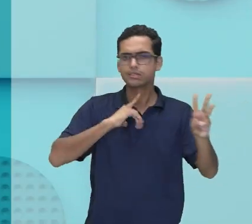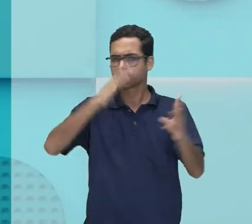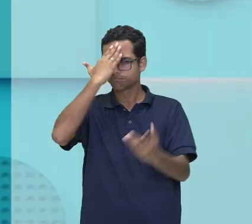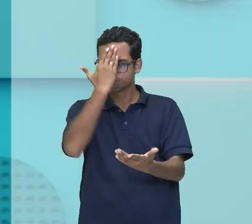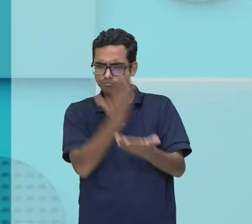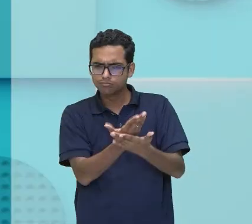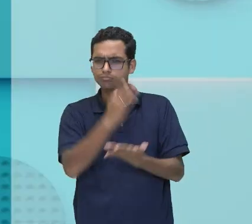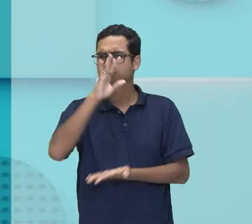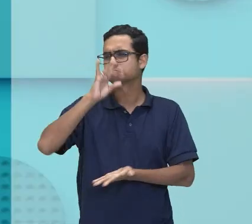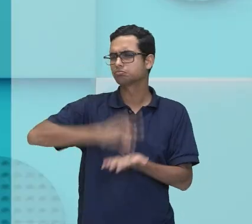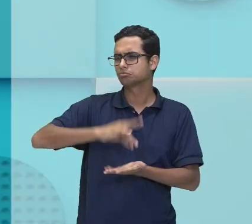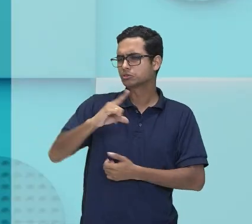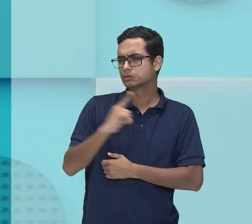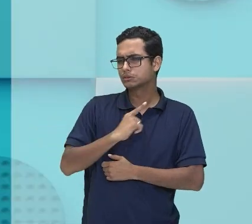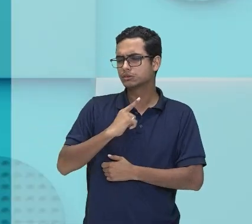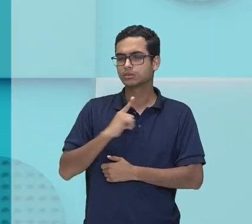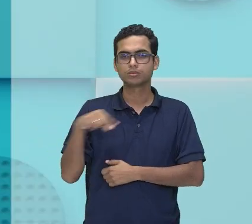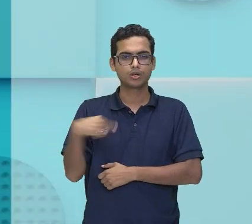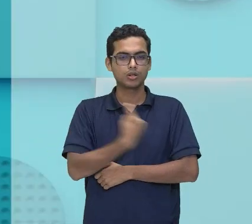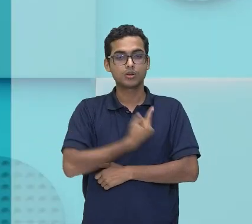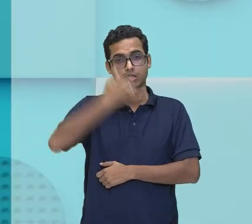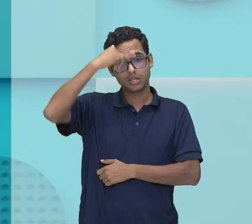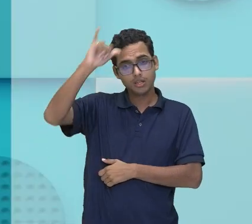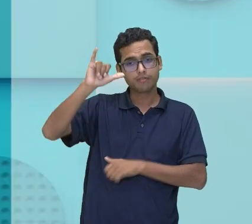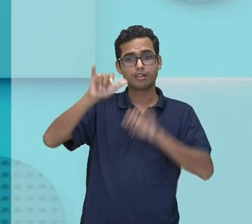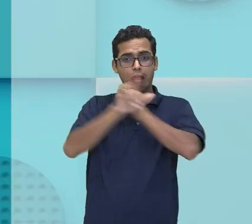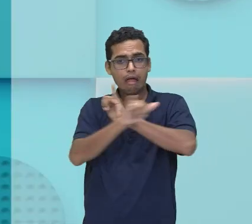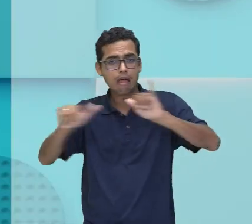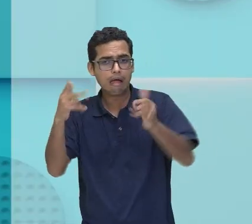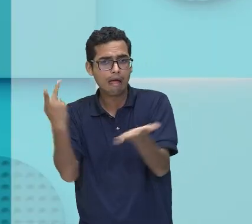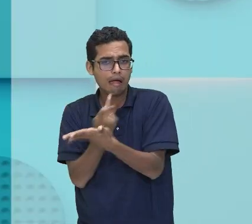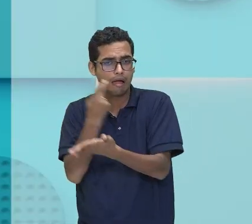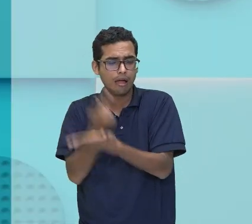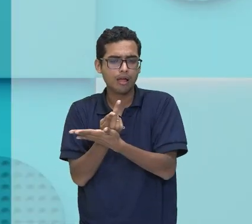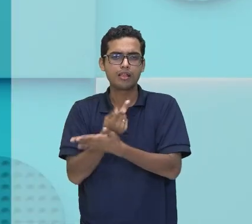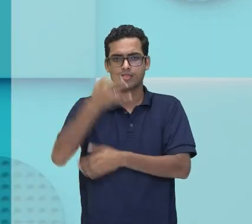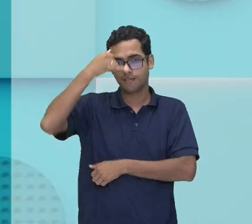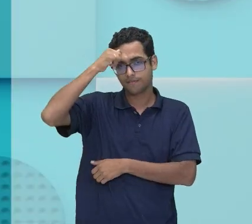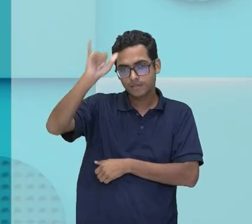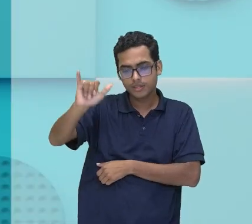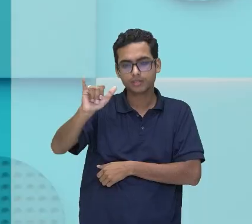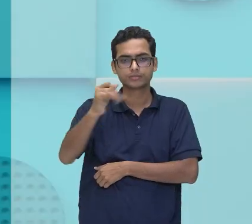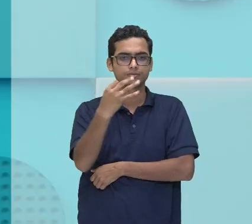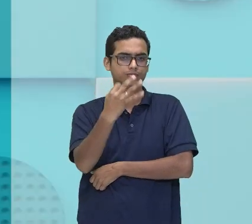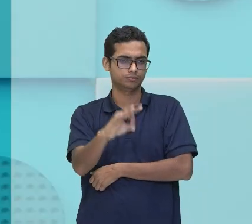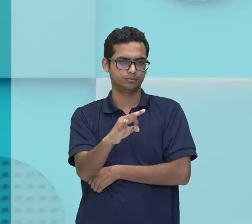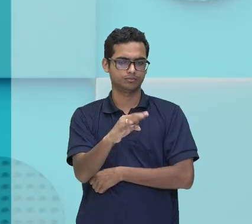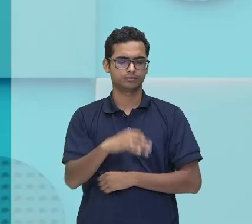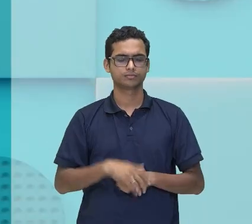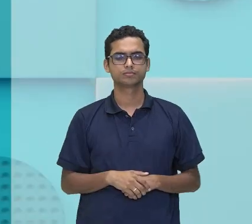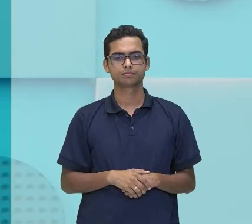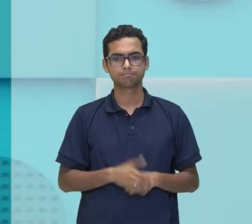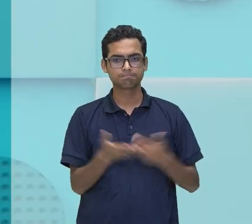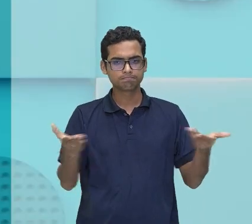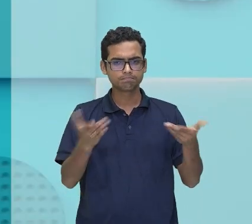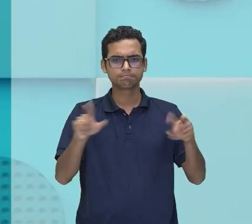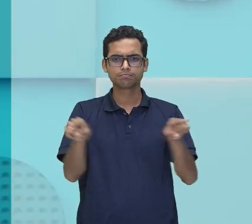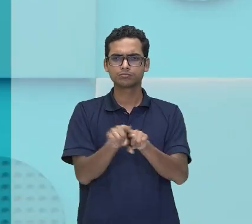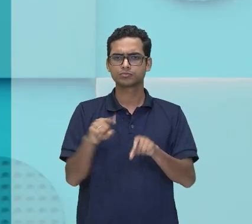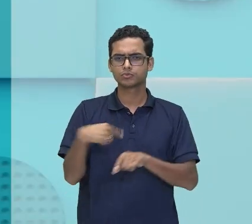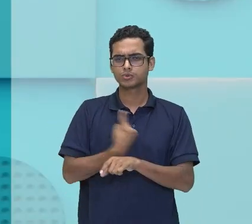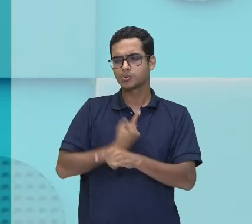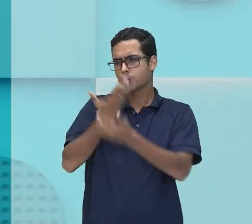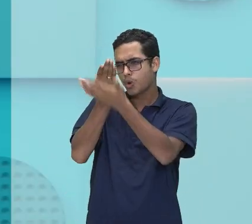credibilidade realmente, né? Para a gente não estar passando informação errada para frente. Tá bom, gente? Muito bem, então agora vamos